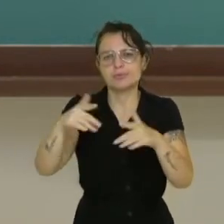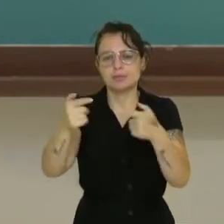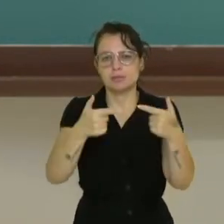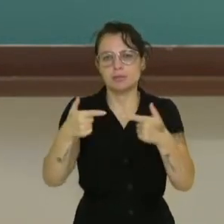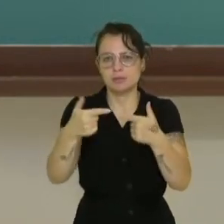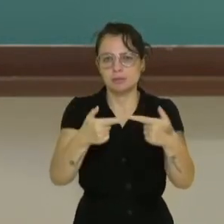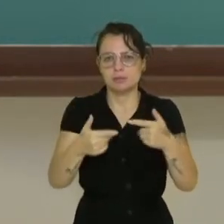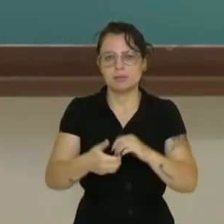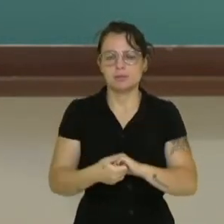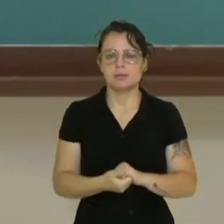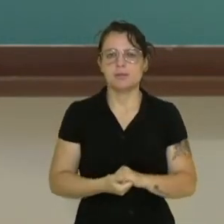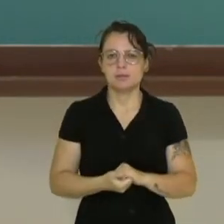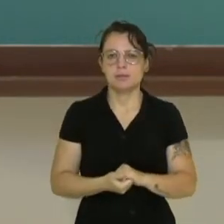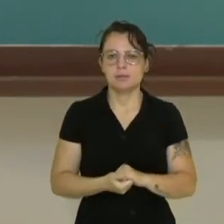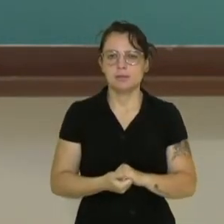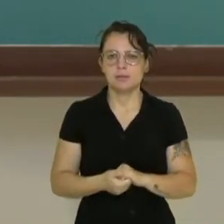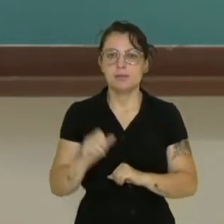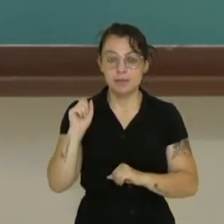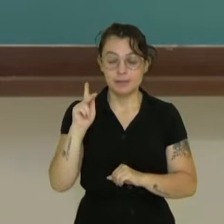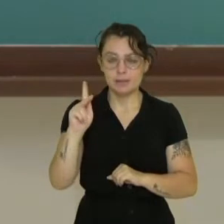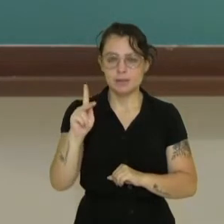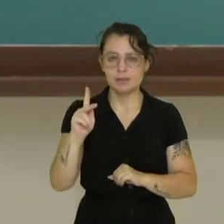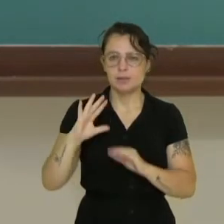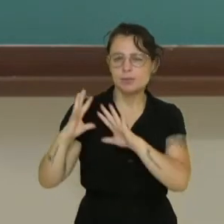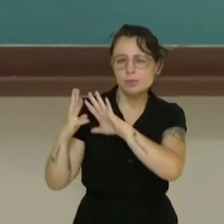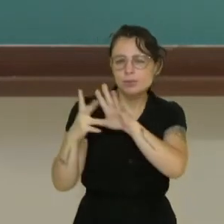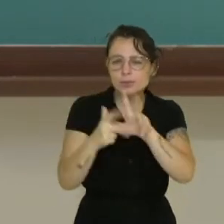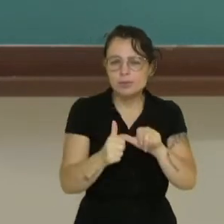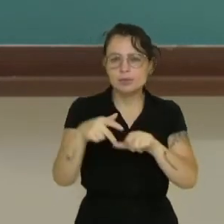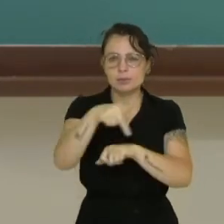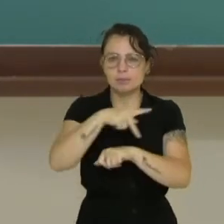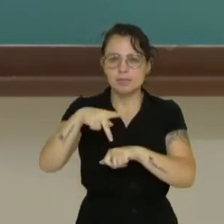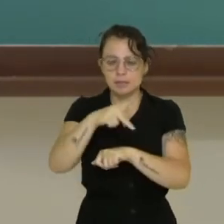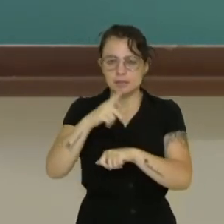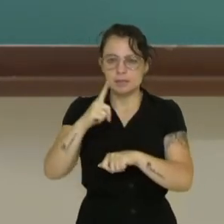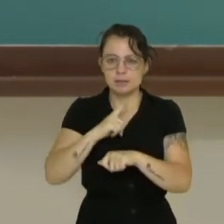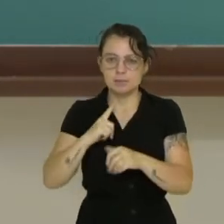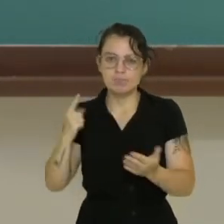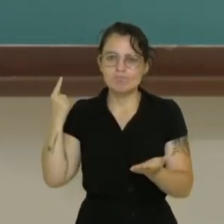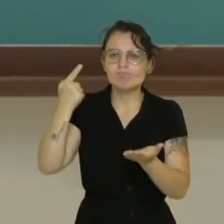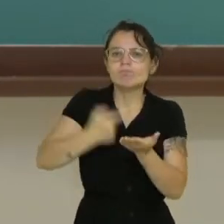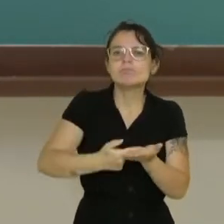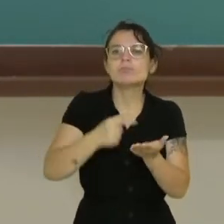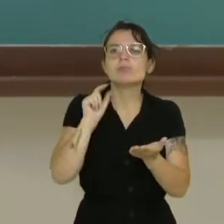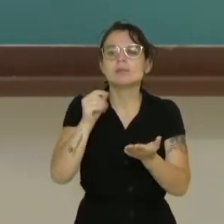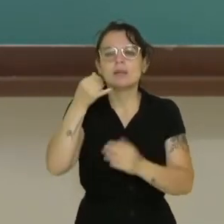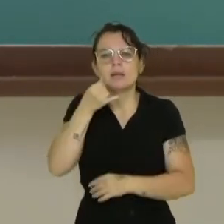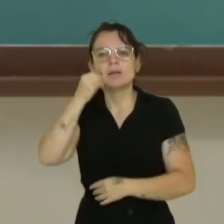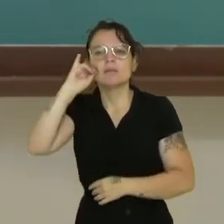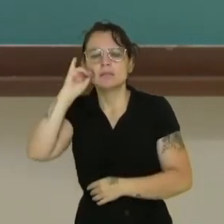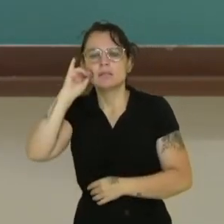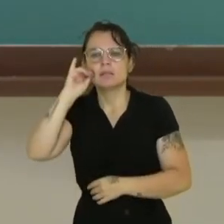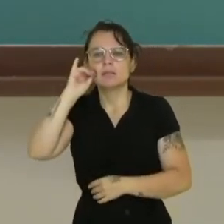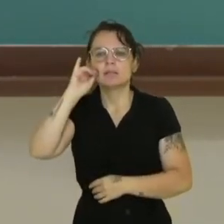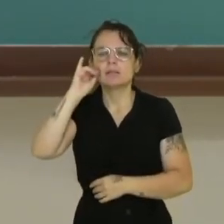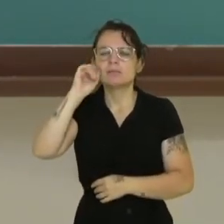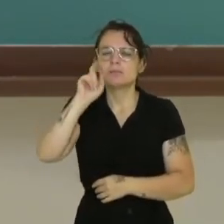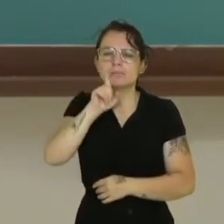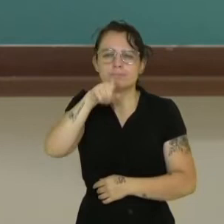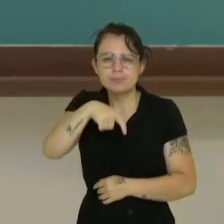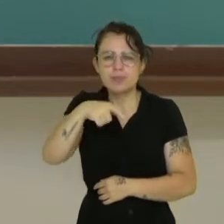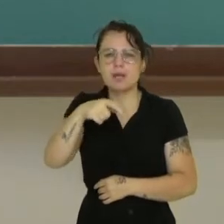Bem, todos os países pensaram em fazer acordos para evitar que aqueles horrores